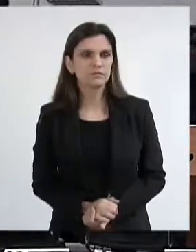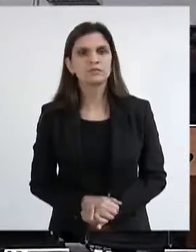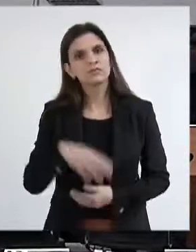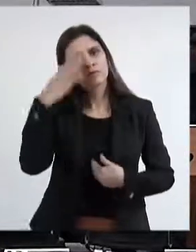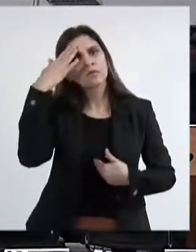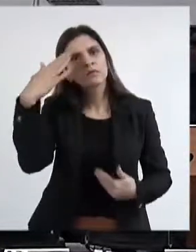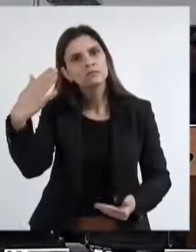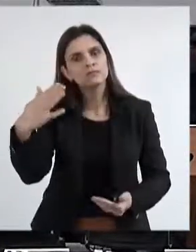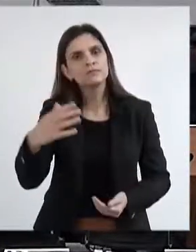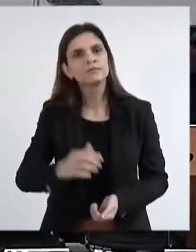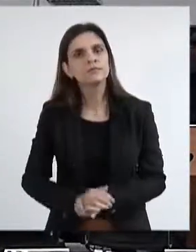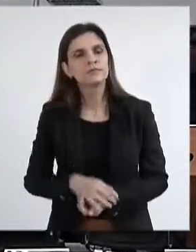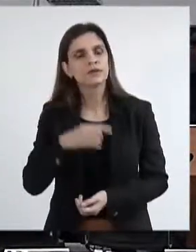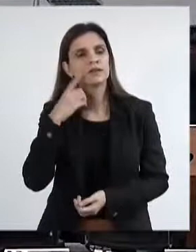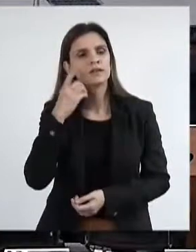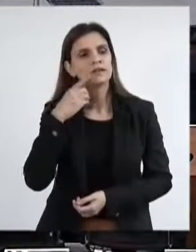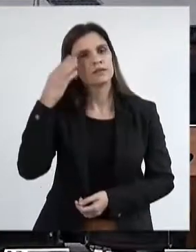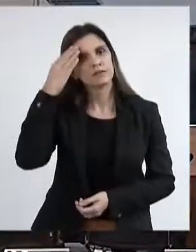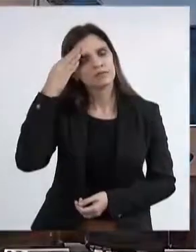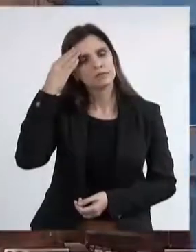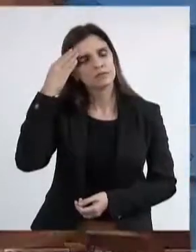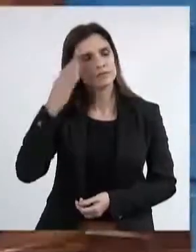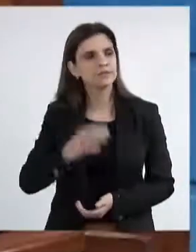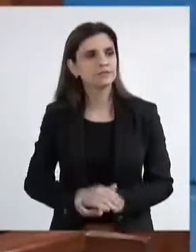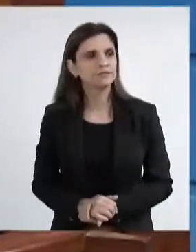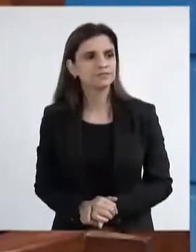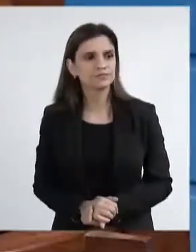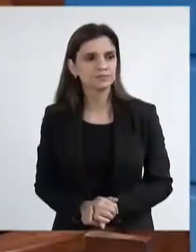Obrigado, deputado Barbosinha.